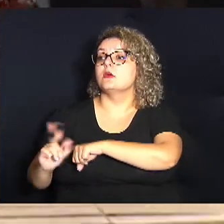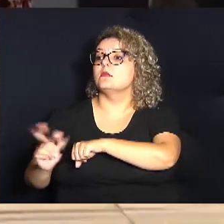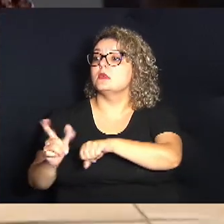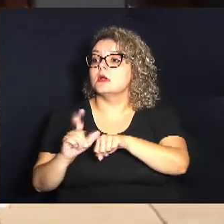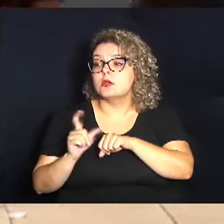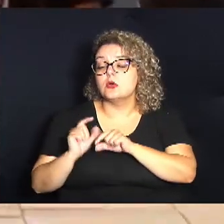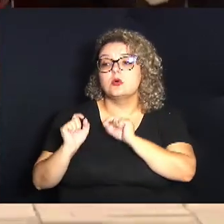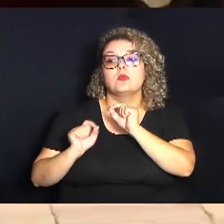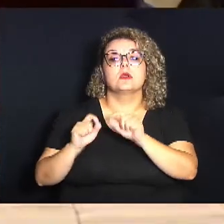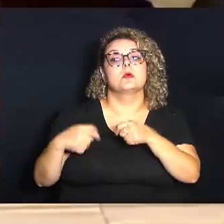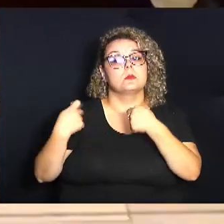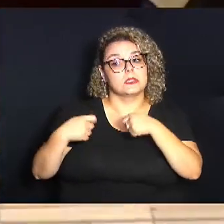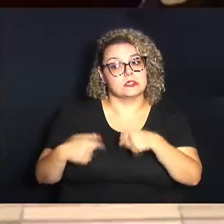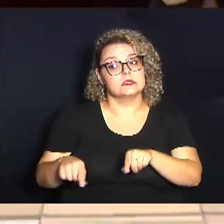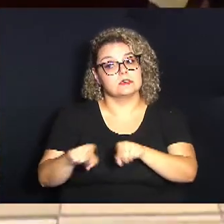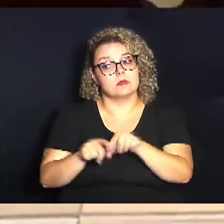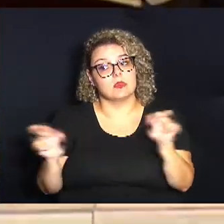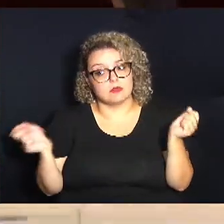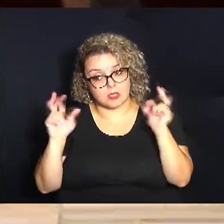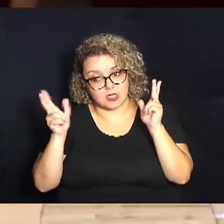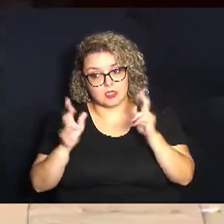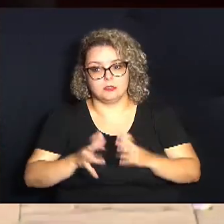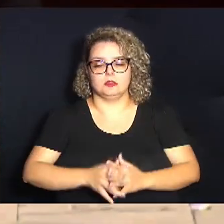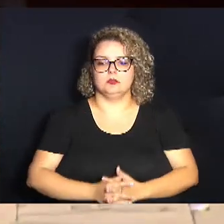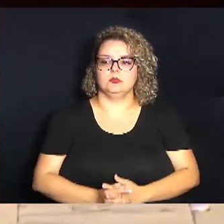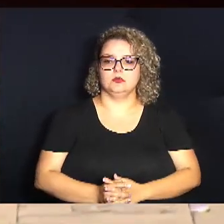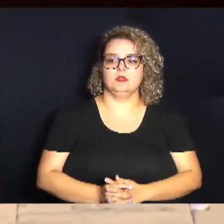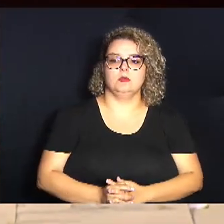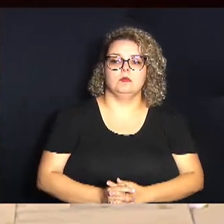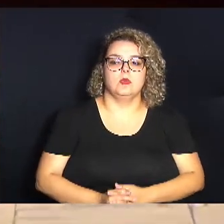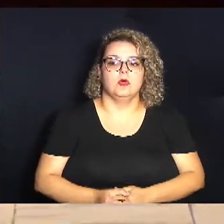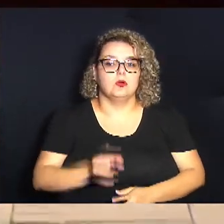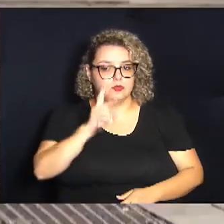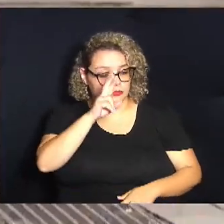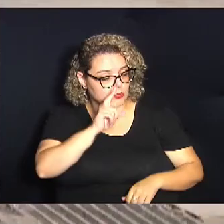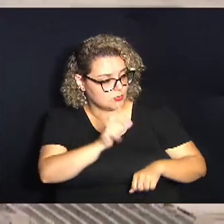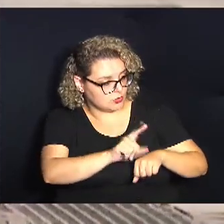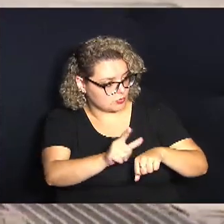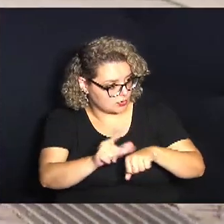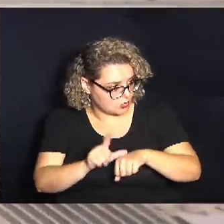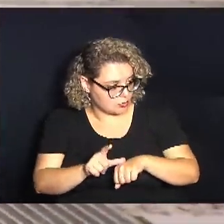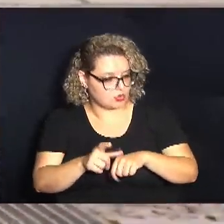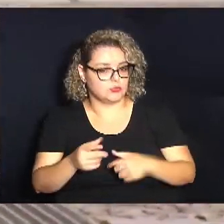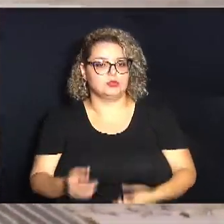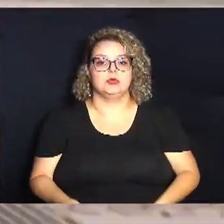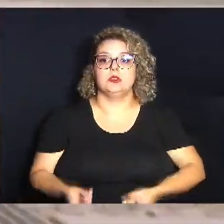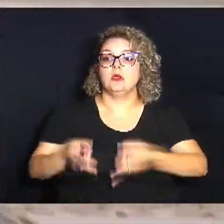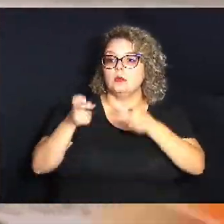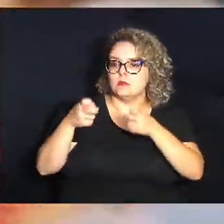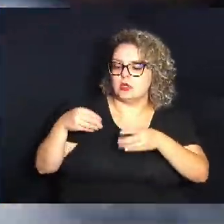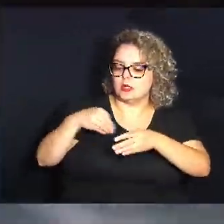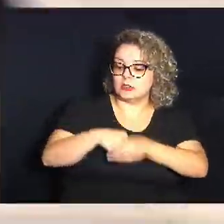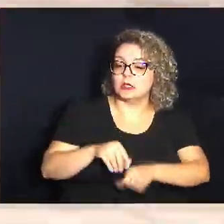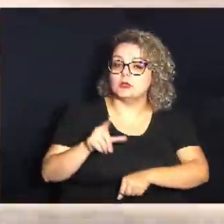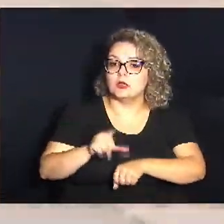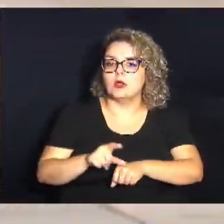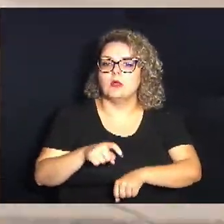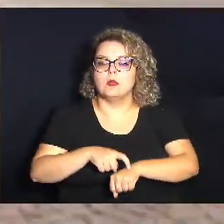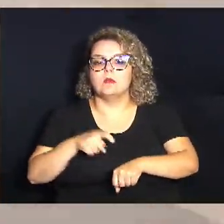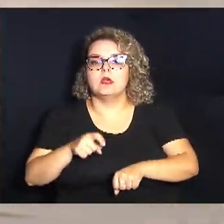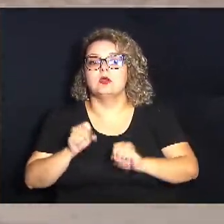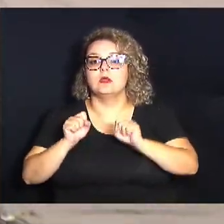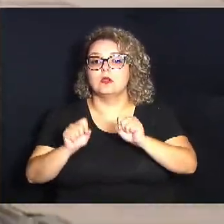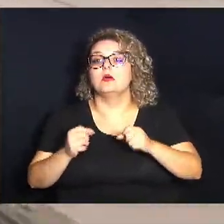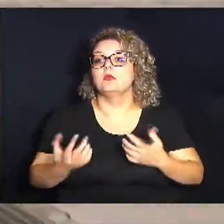eles precisam também ficar atentos? Os lojistas, eles também observam dentro da loja, né? Situações que eles possam